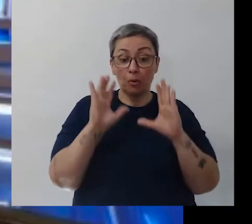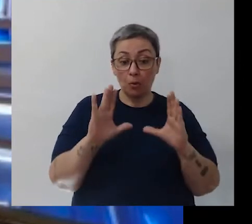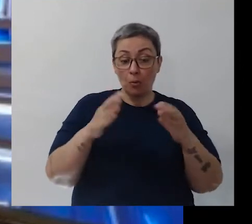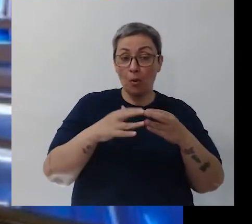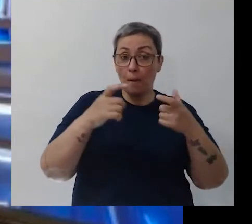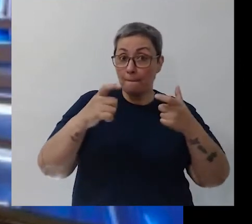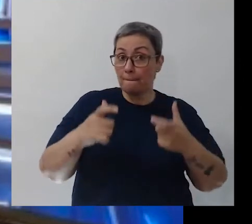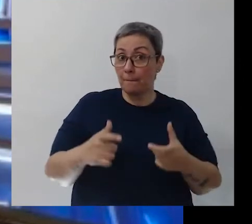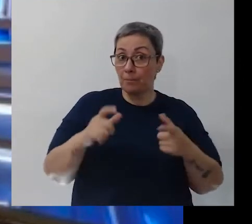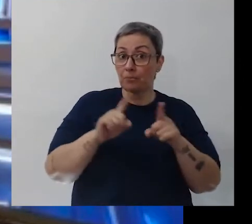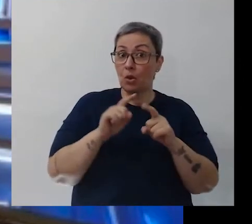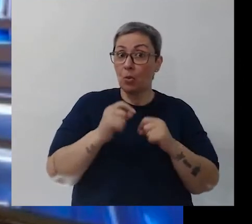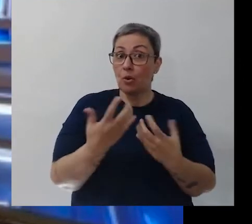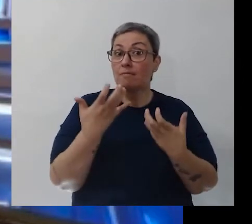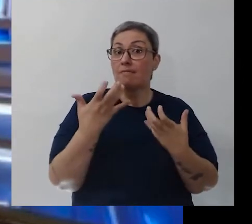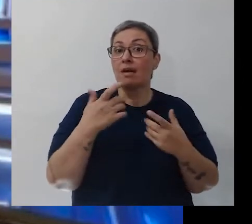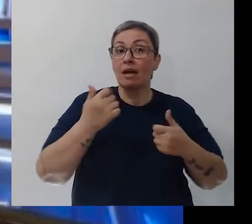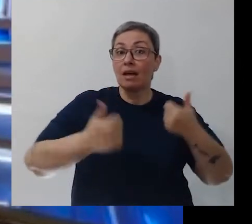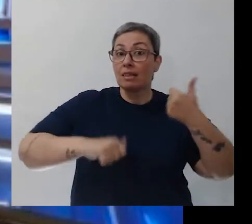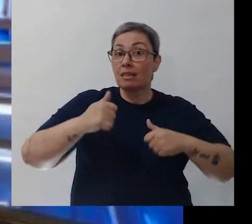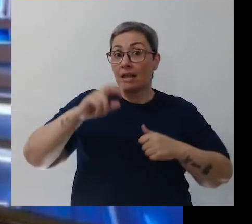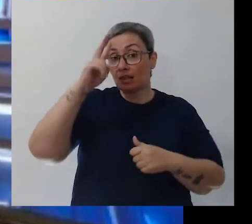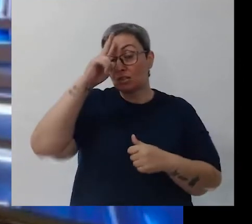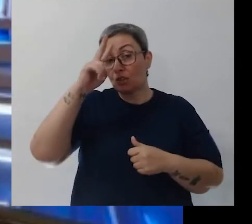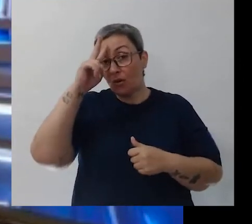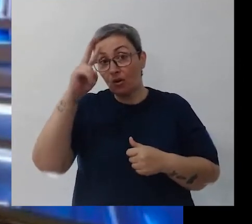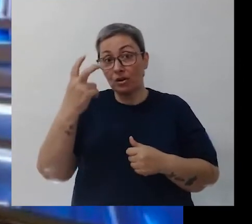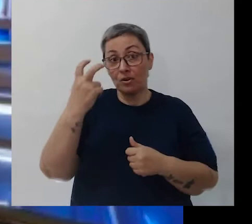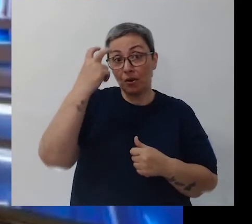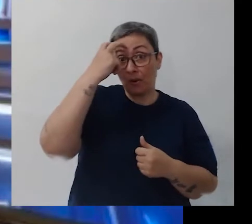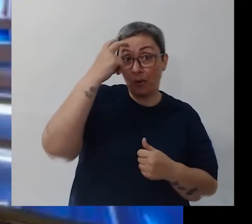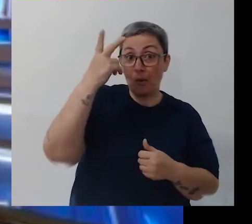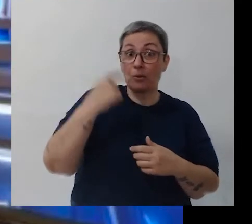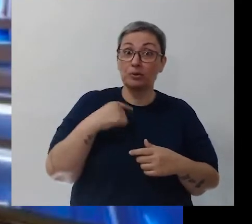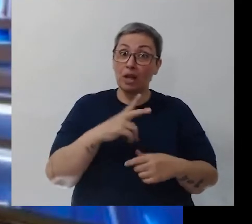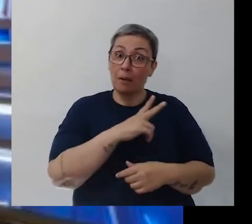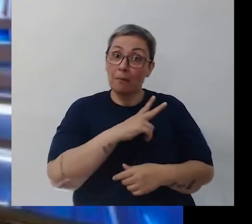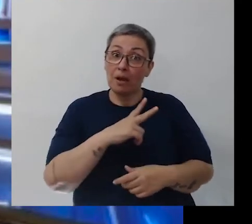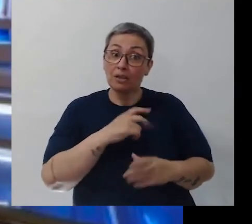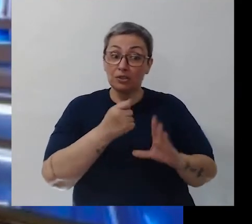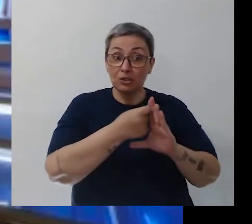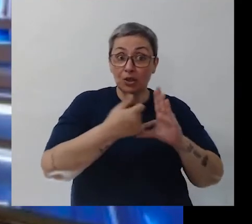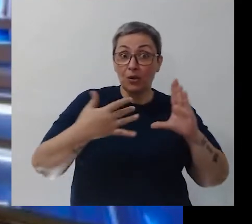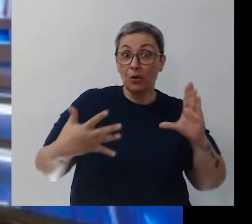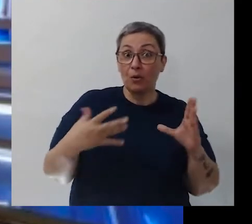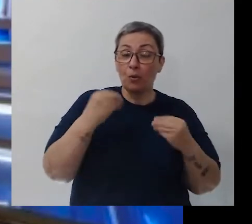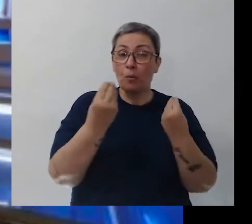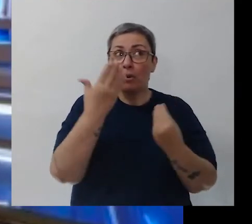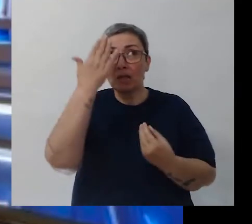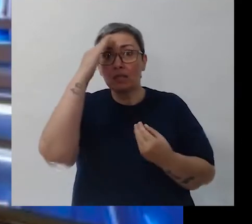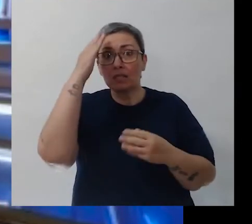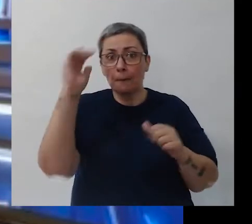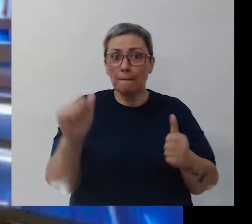local com o intuito de analisar sua história, sua cultura, suas particularidades, a fim de fazer com que entendamos melhor